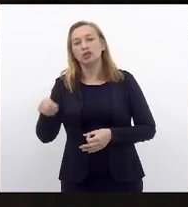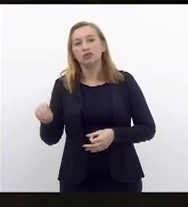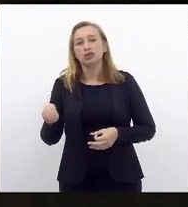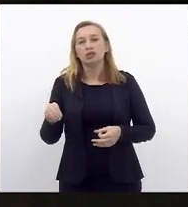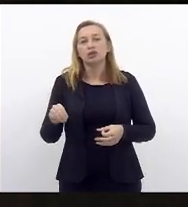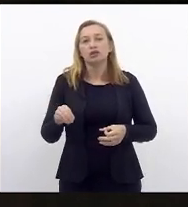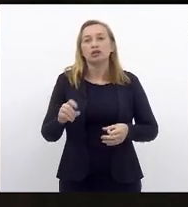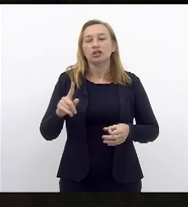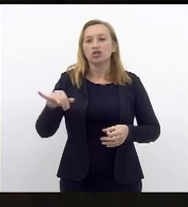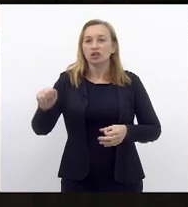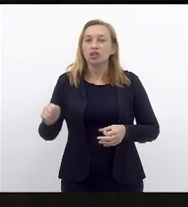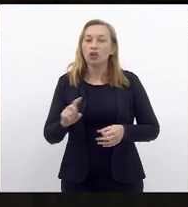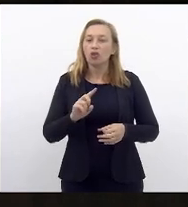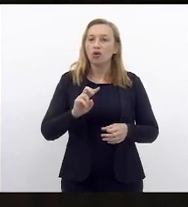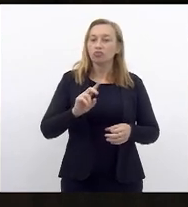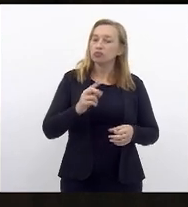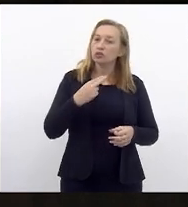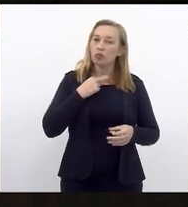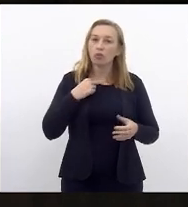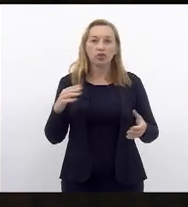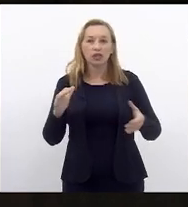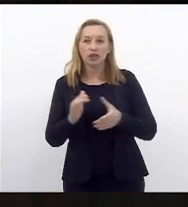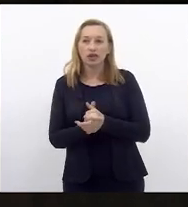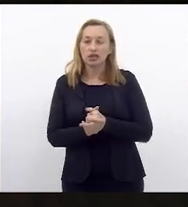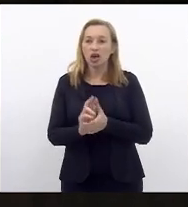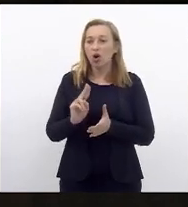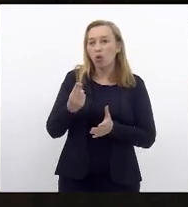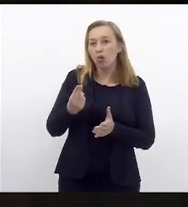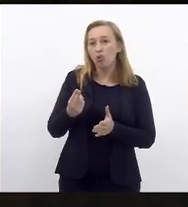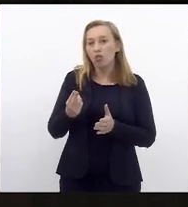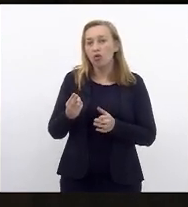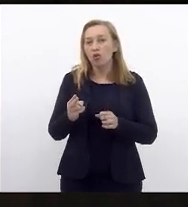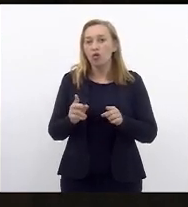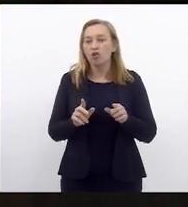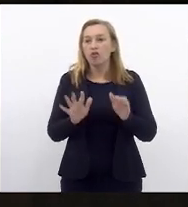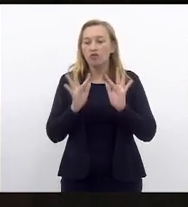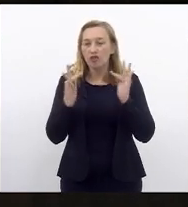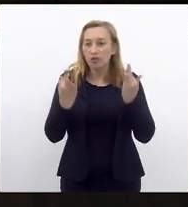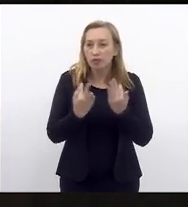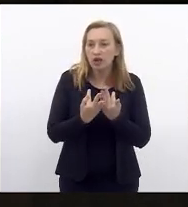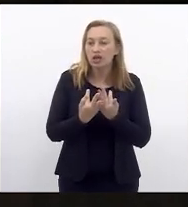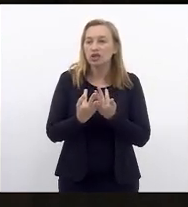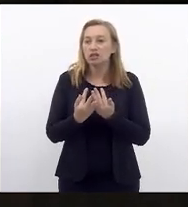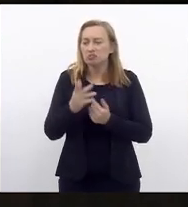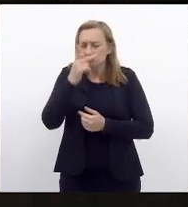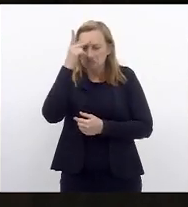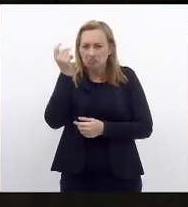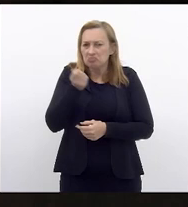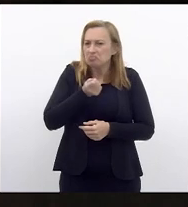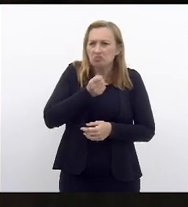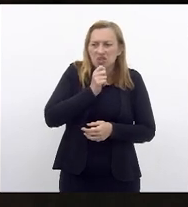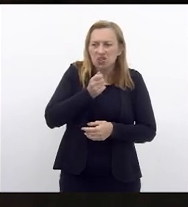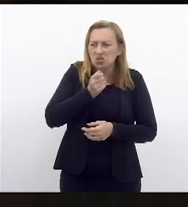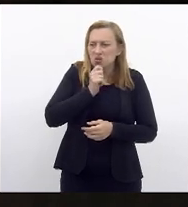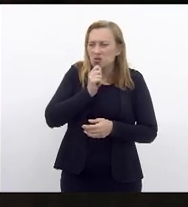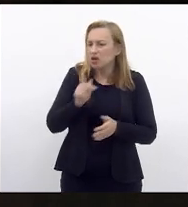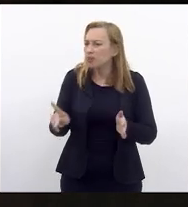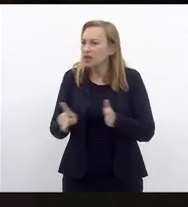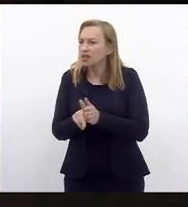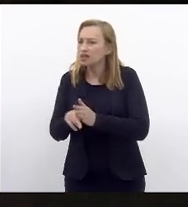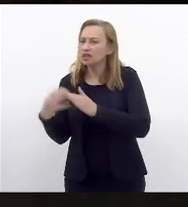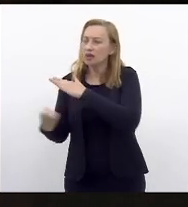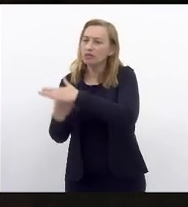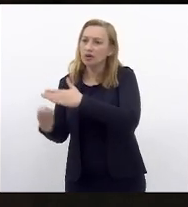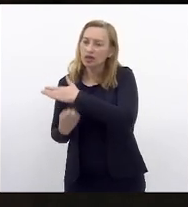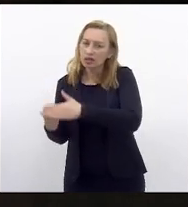ser cônjuge, companheiro ou parente consanguíneo afim em linha reta ou colateral até terceiro grau